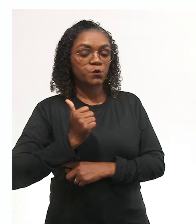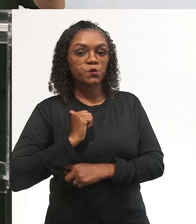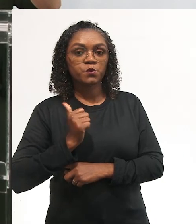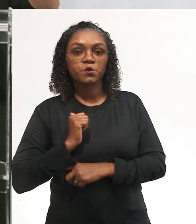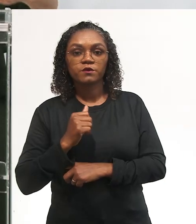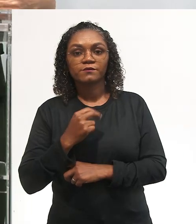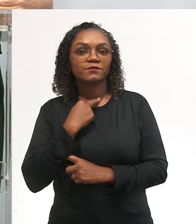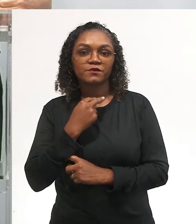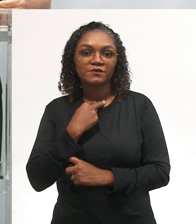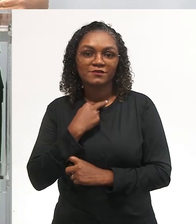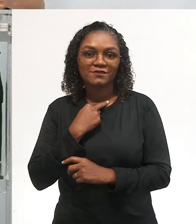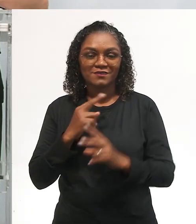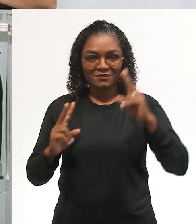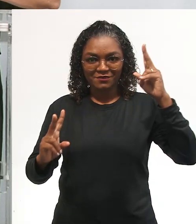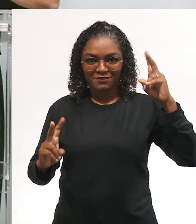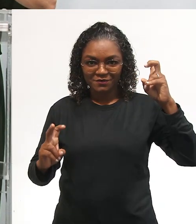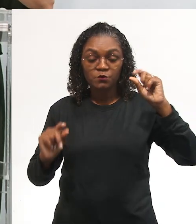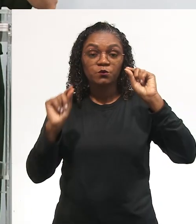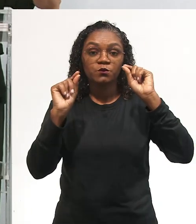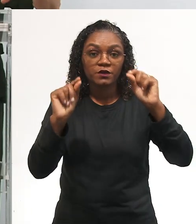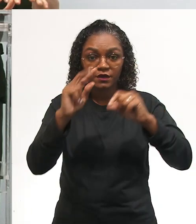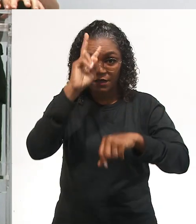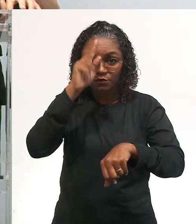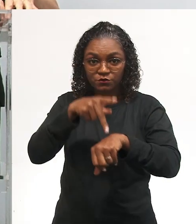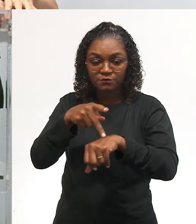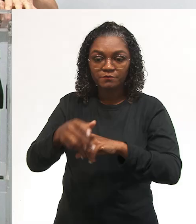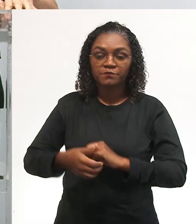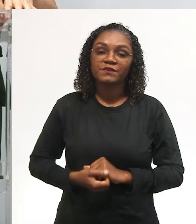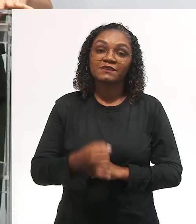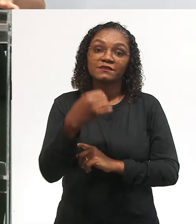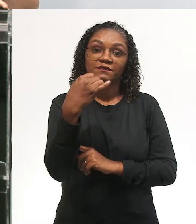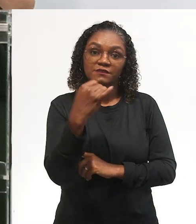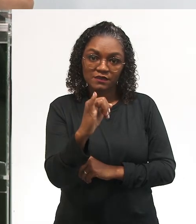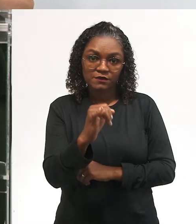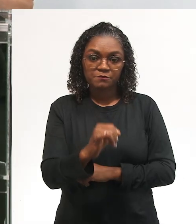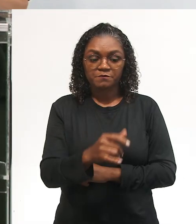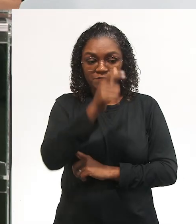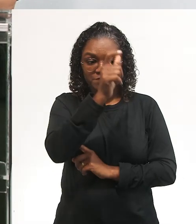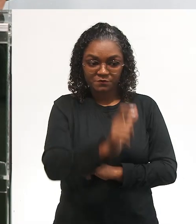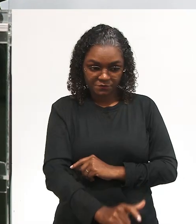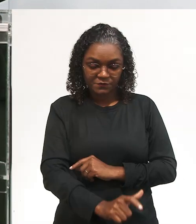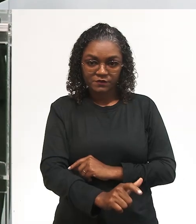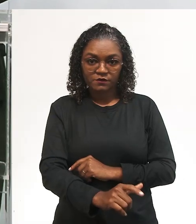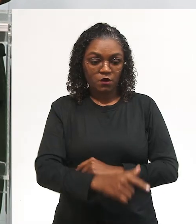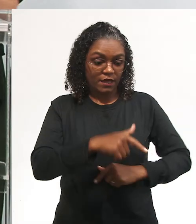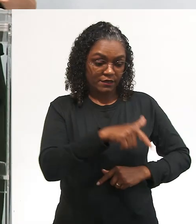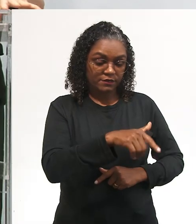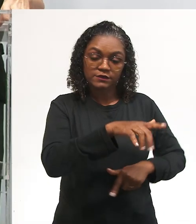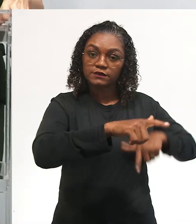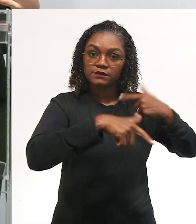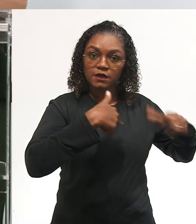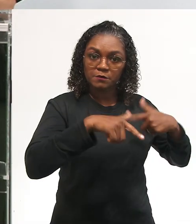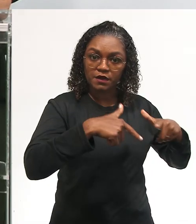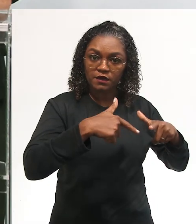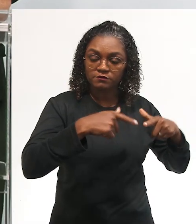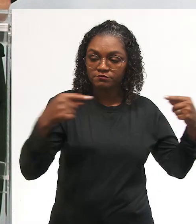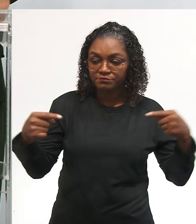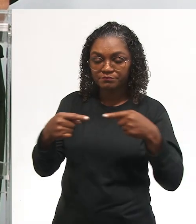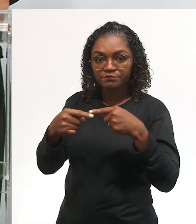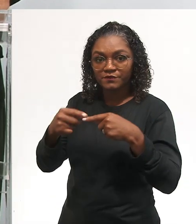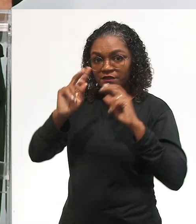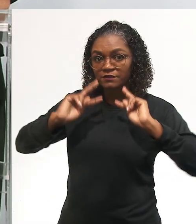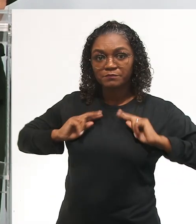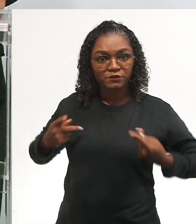os autores dizem? Que se o trabalho é inerente da ação do homem, é inerente